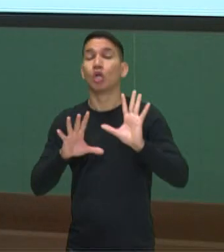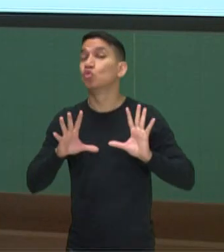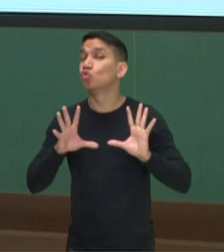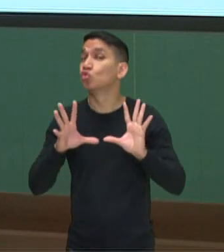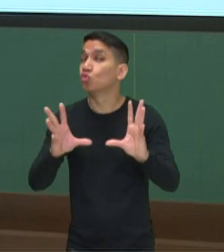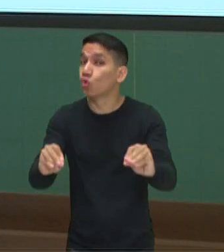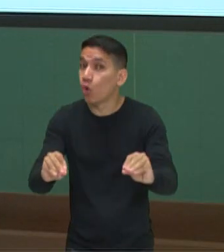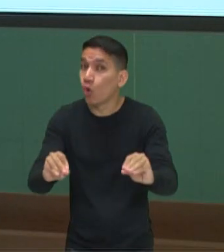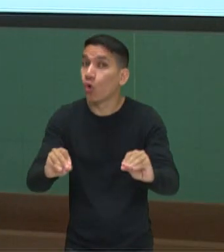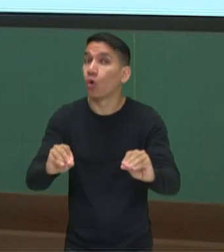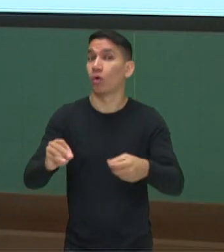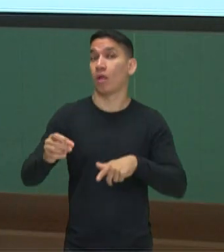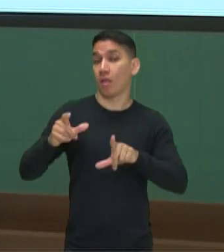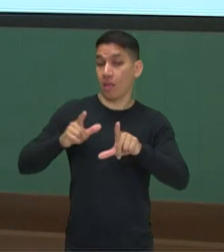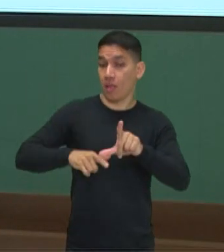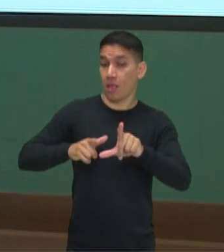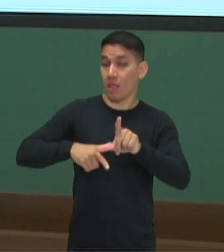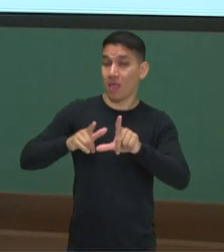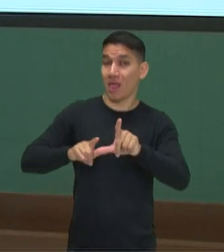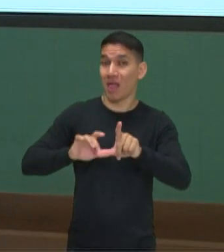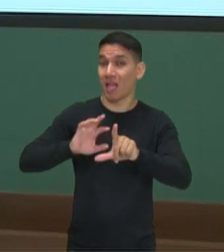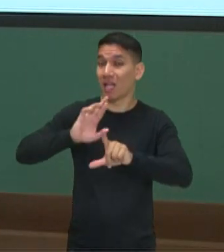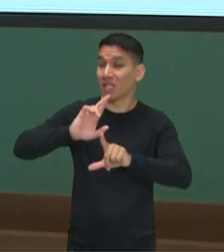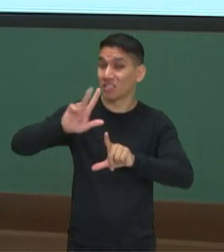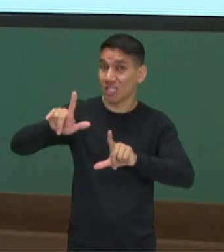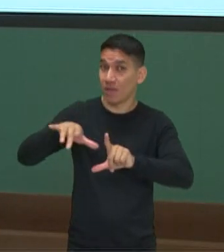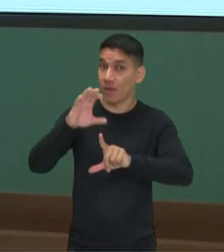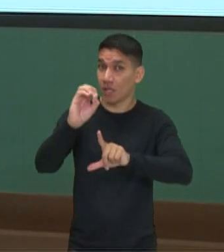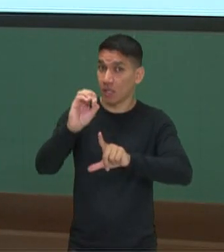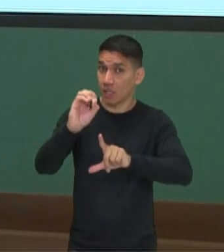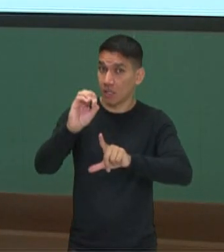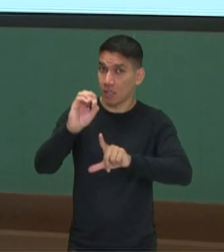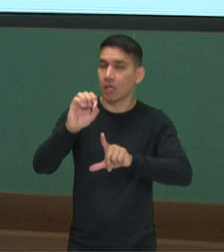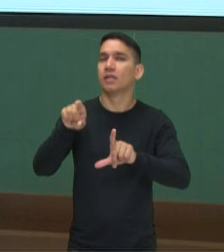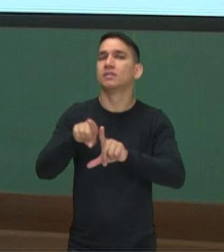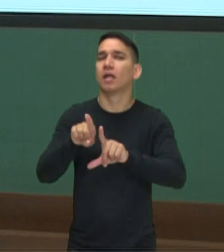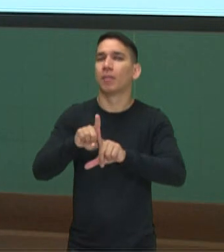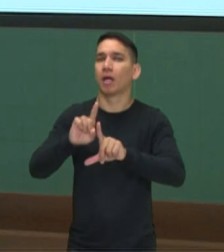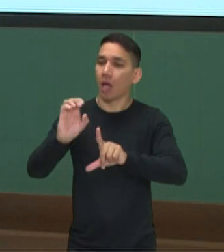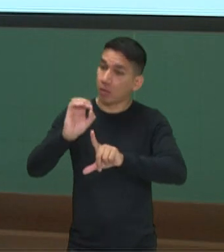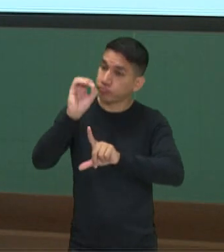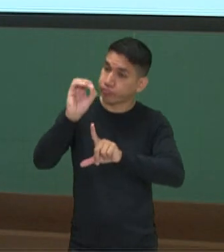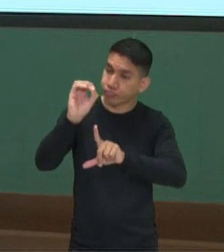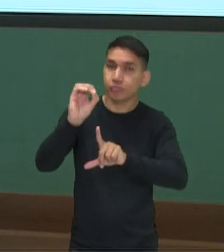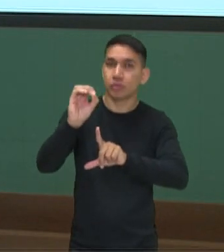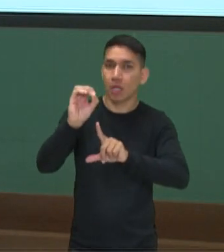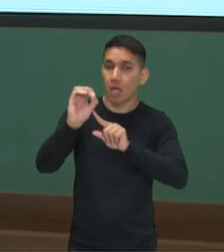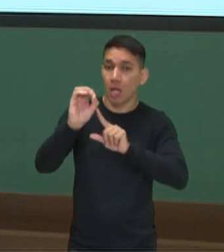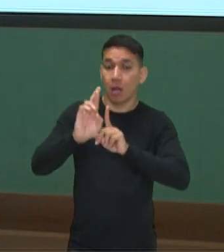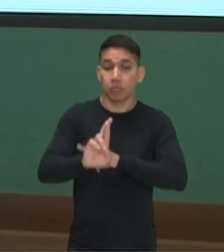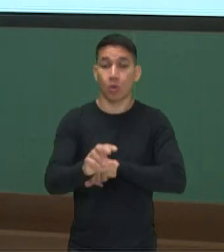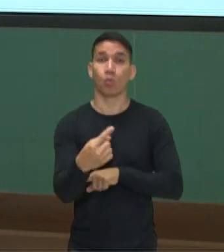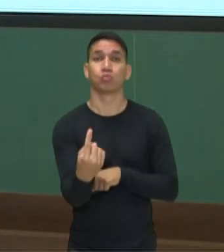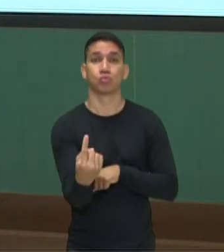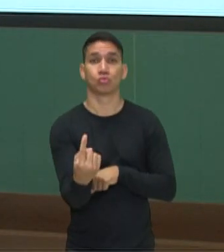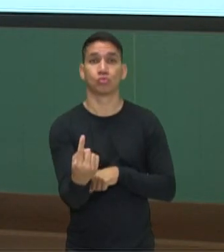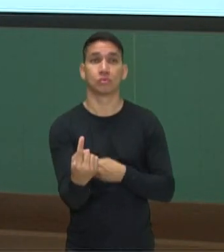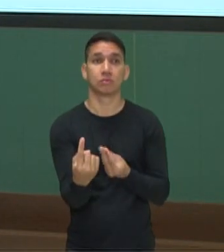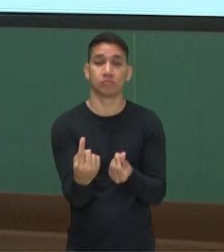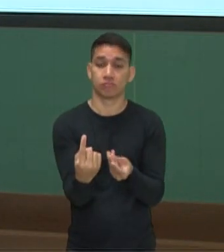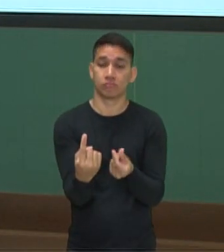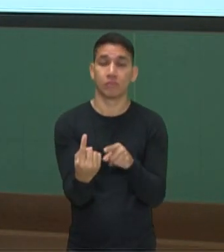Toda potência com base diferente de 0 e expoente 0, o resultado é 1. O que